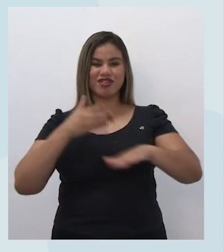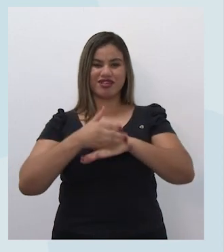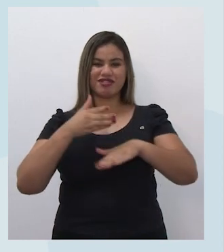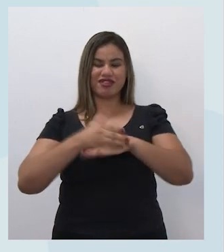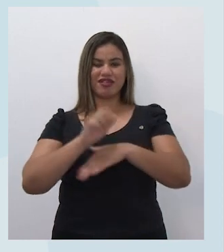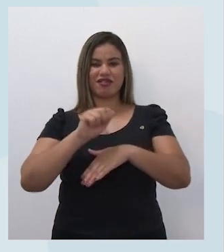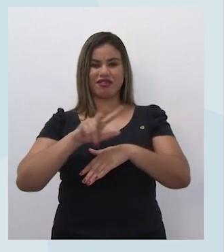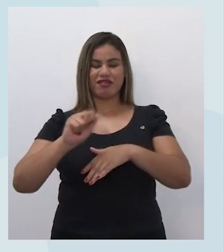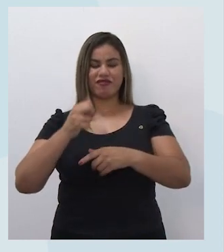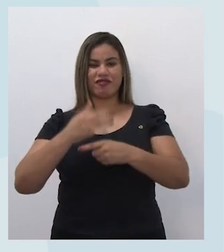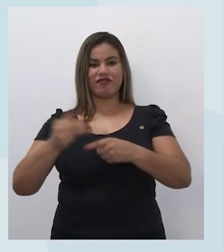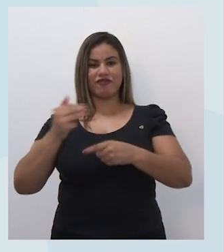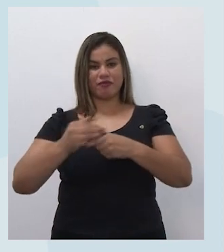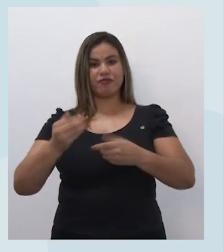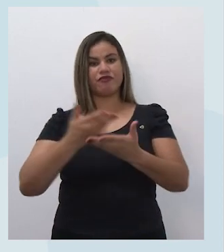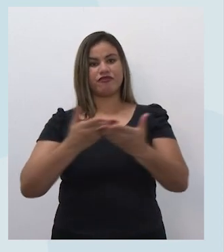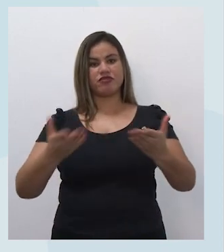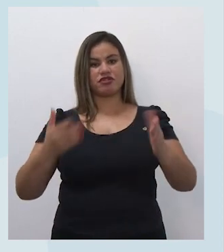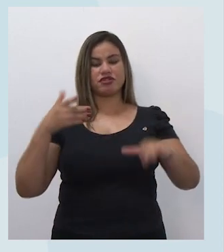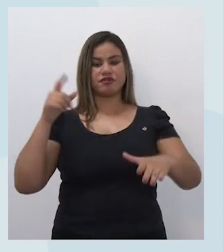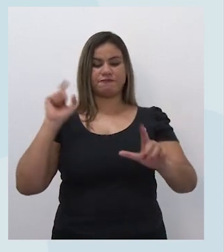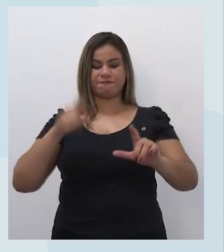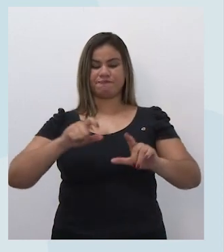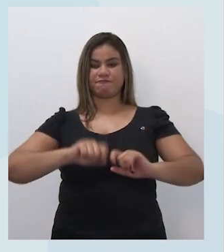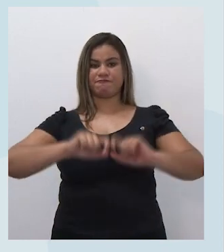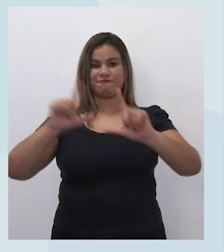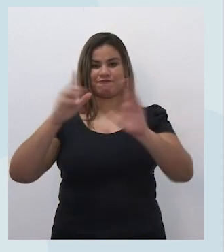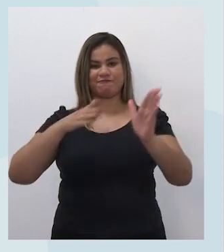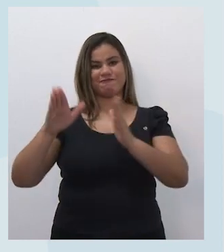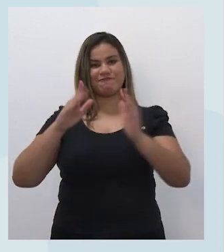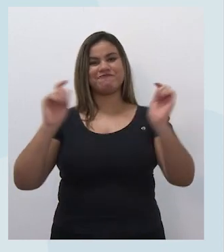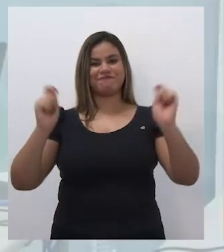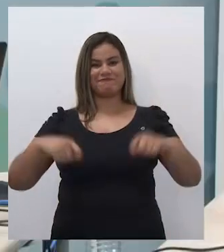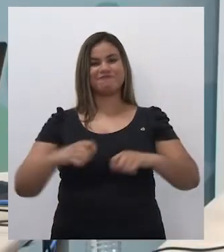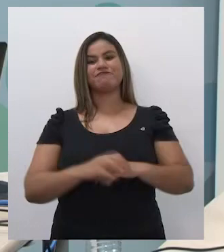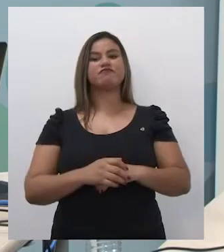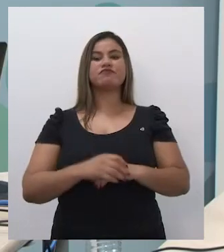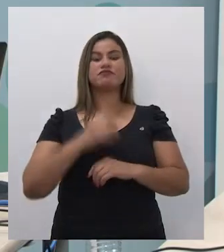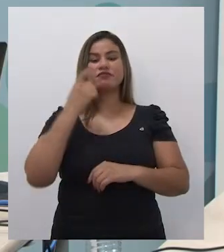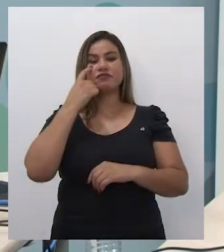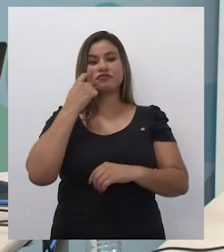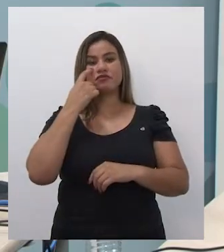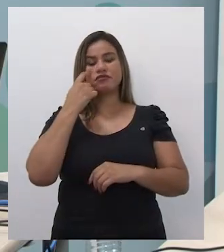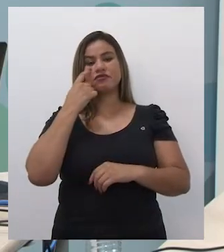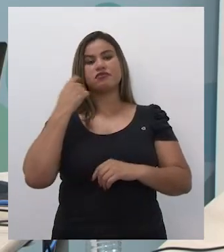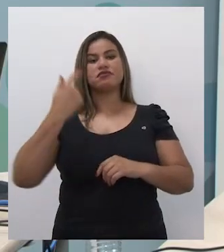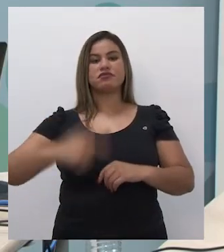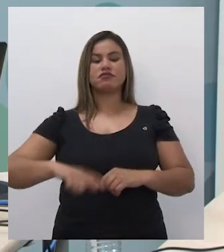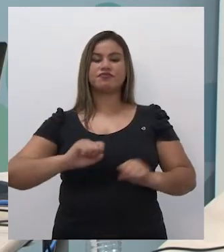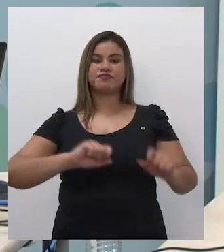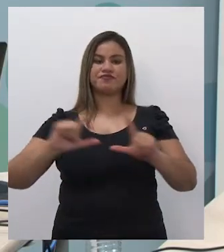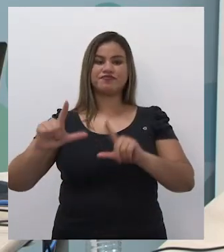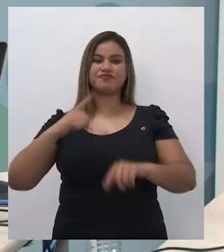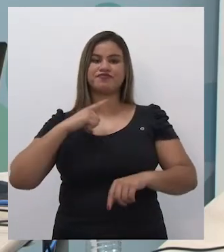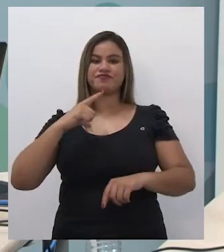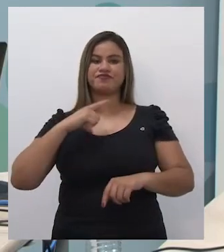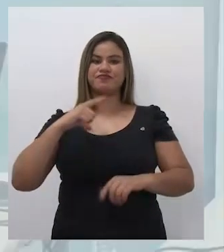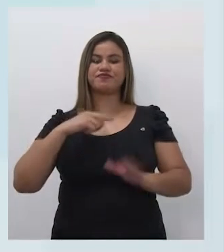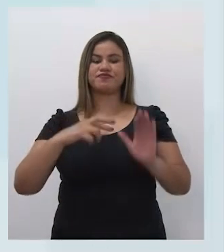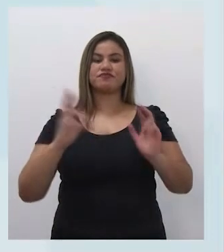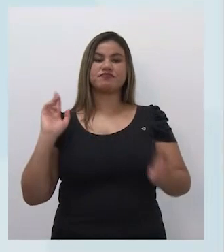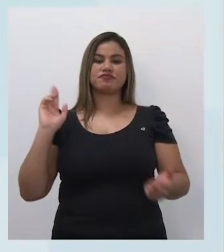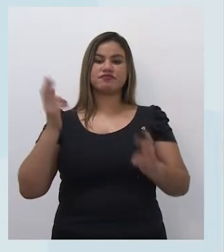no AVA EFAP. Vocês poderão clicar e acessar esses materiais. No próximo slide também nós temos as nossas